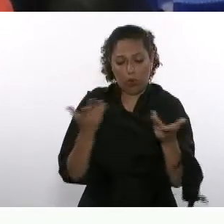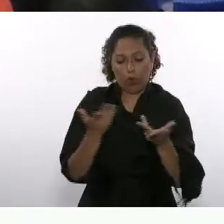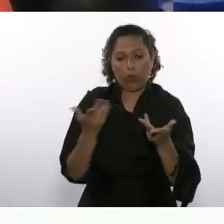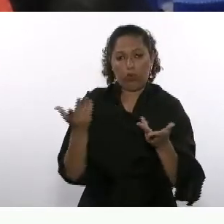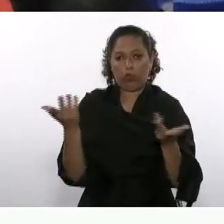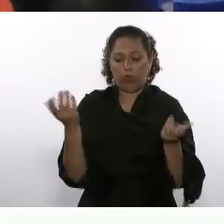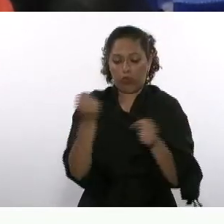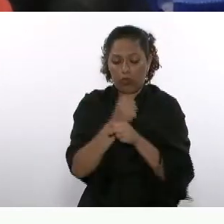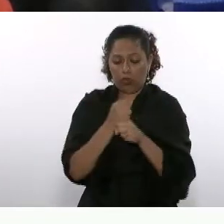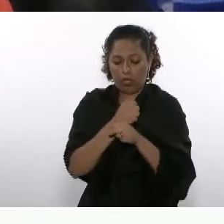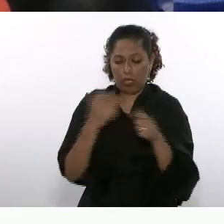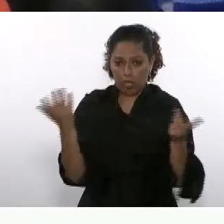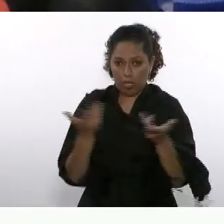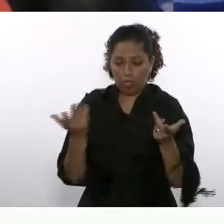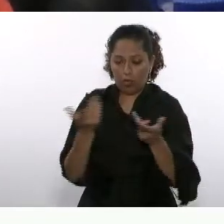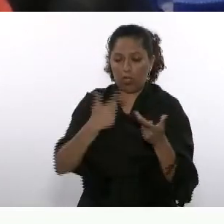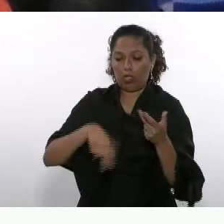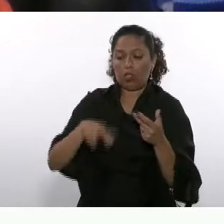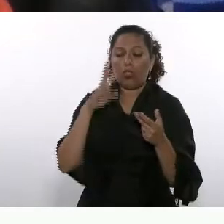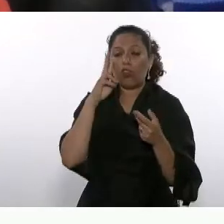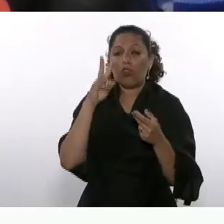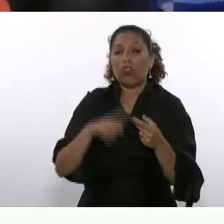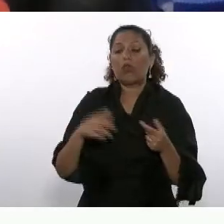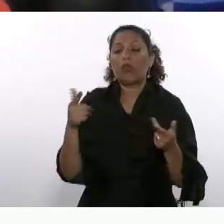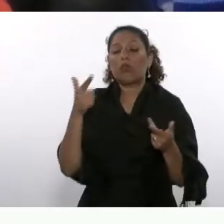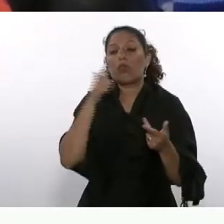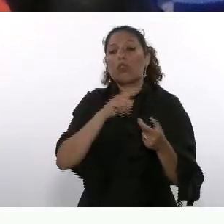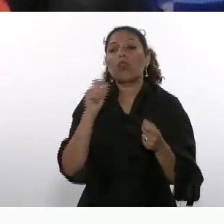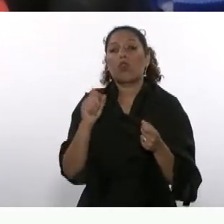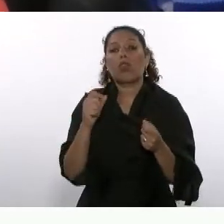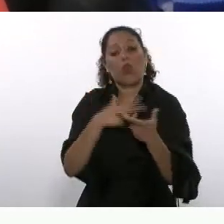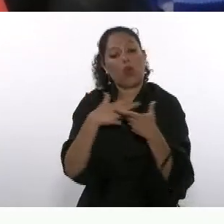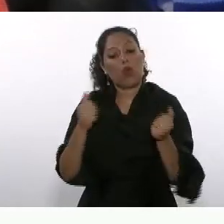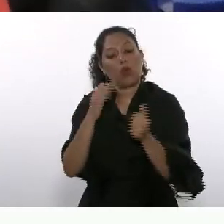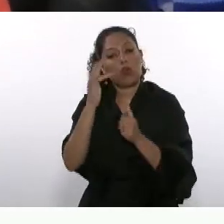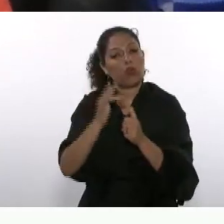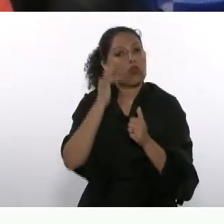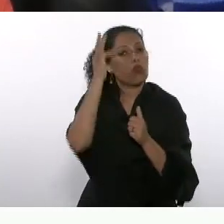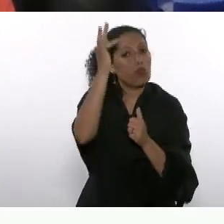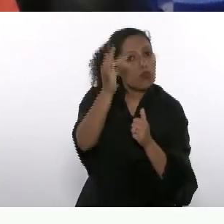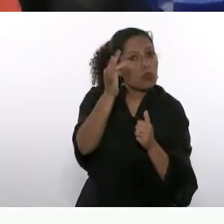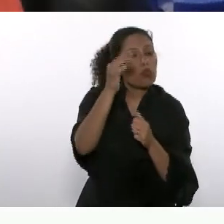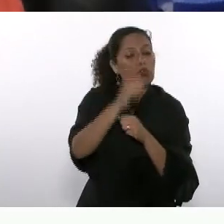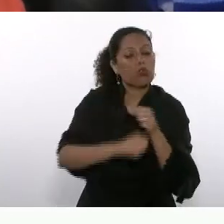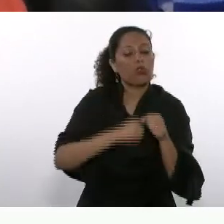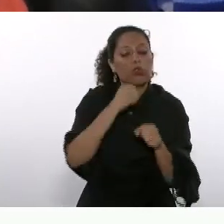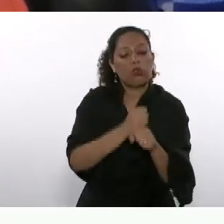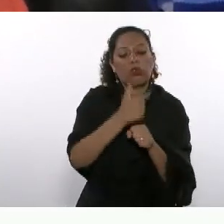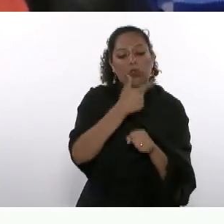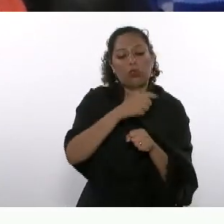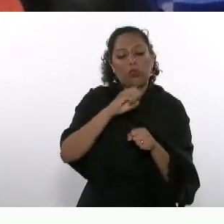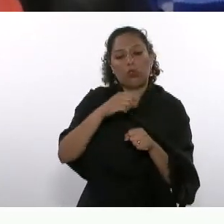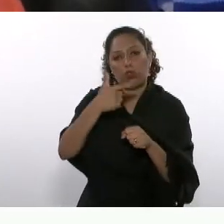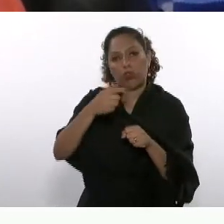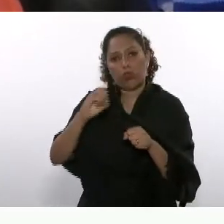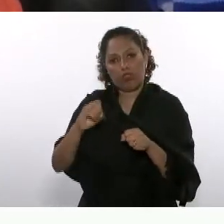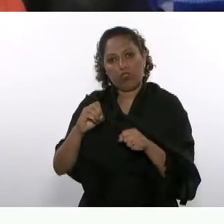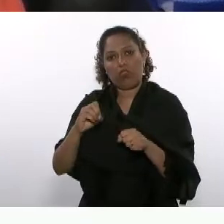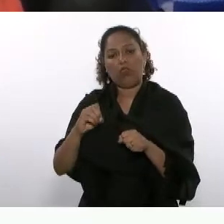esse ano, ter uma visão muito clara do que a gente pode realizar no ano a partir de 2020